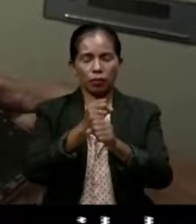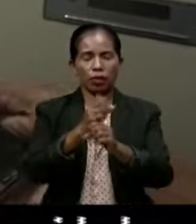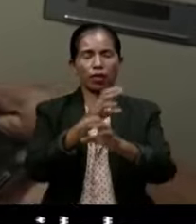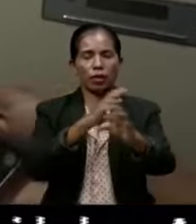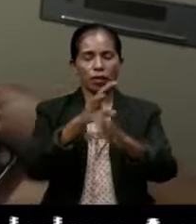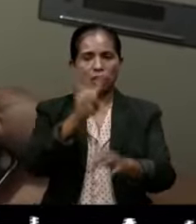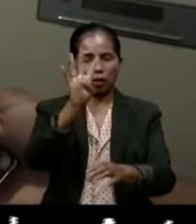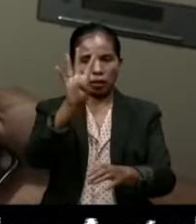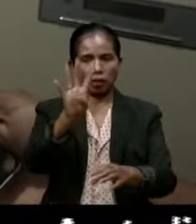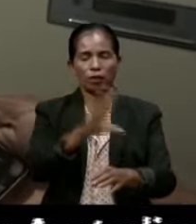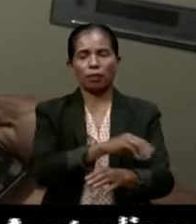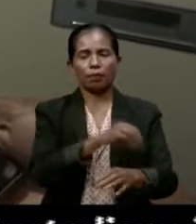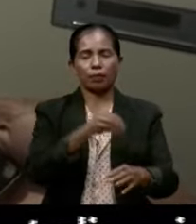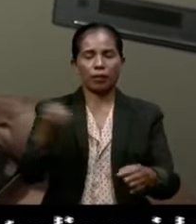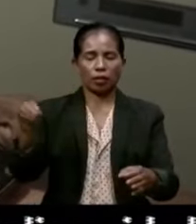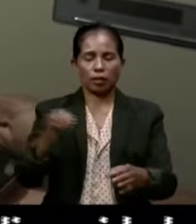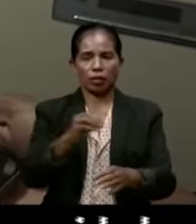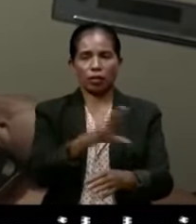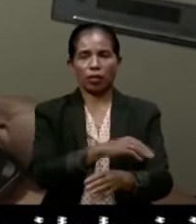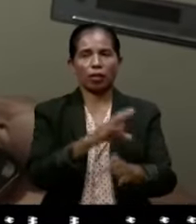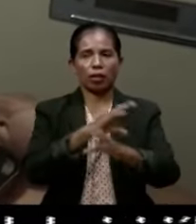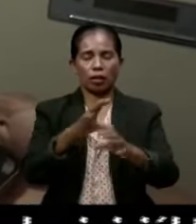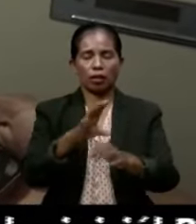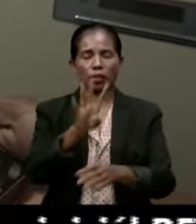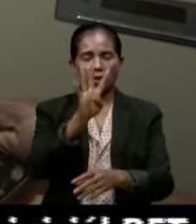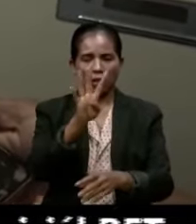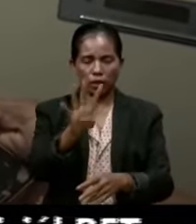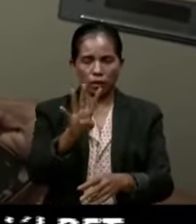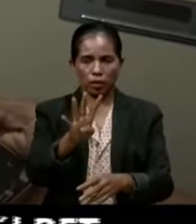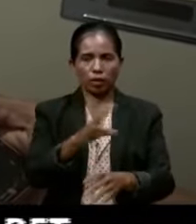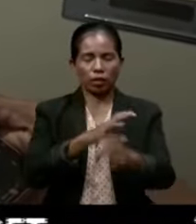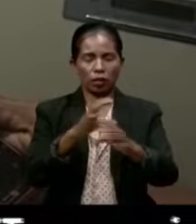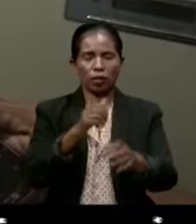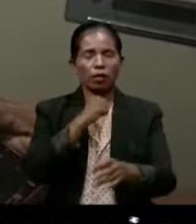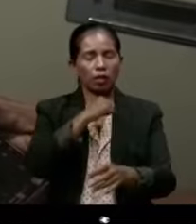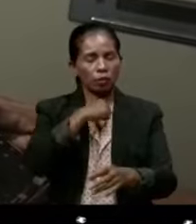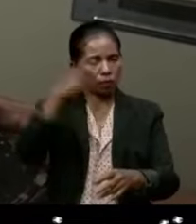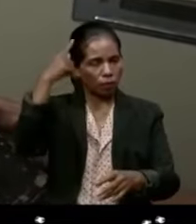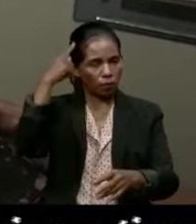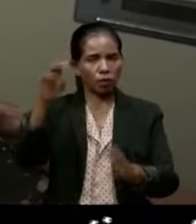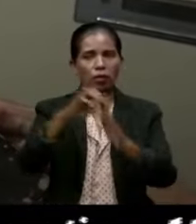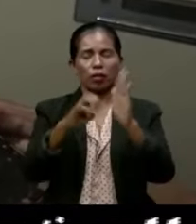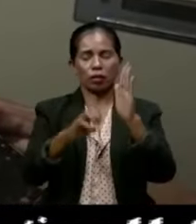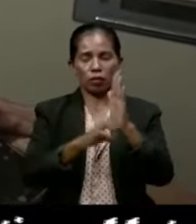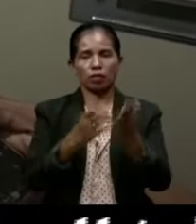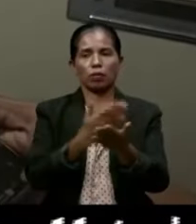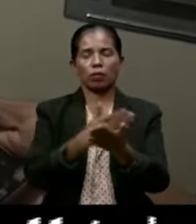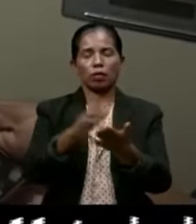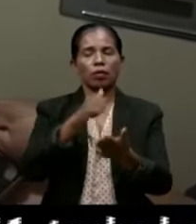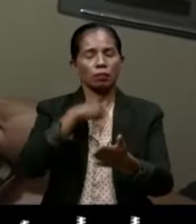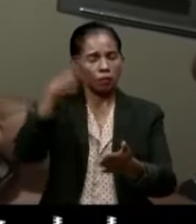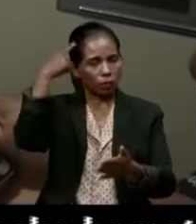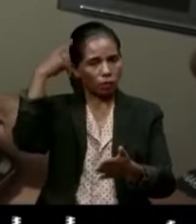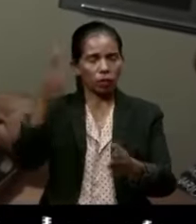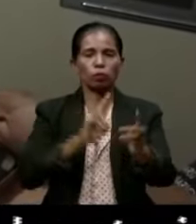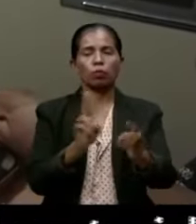ne hat atu móvel rua mini bas que ne ida kareta papa mobil bisa dua holan ne atus amu papa atu